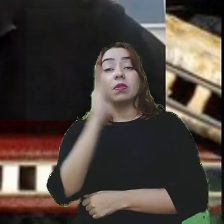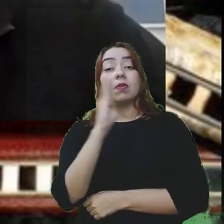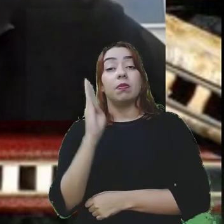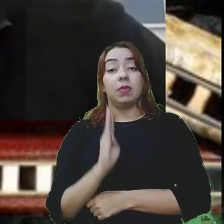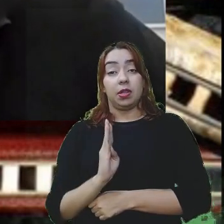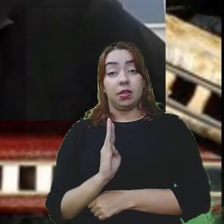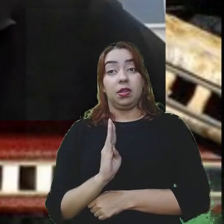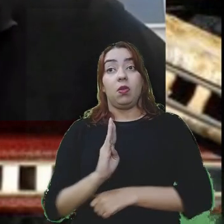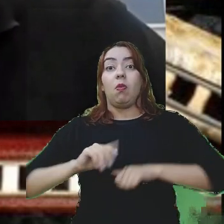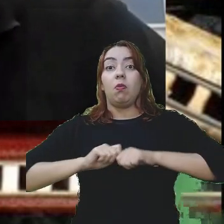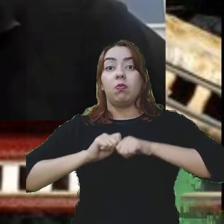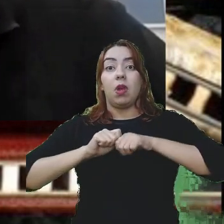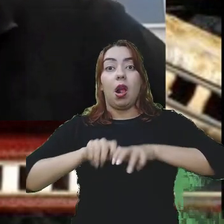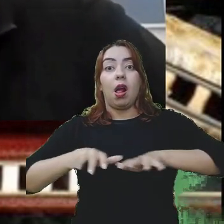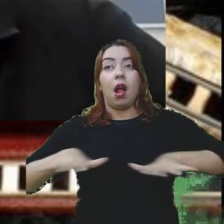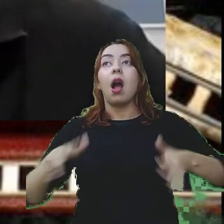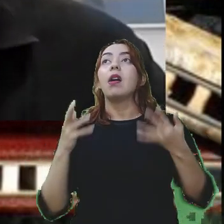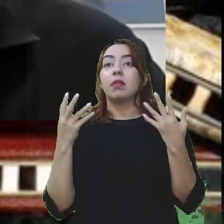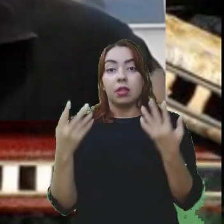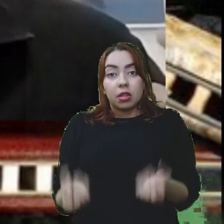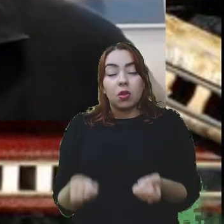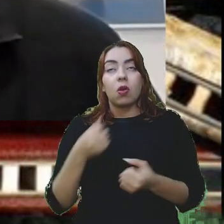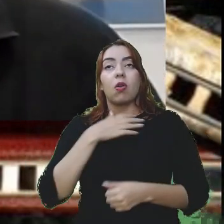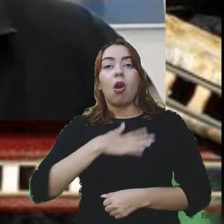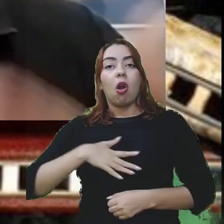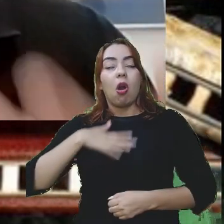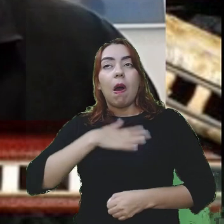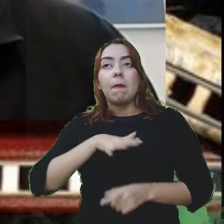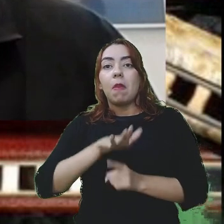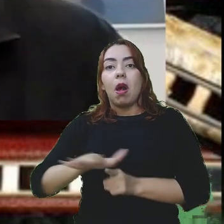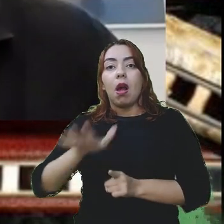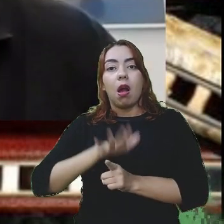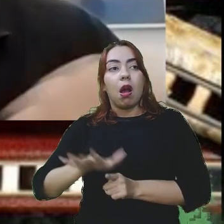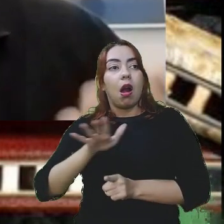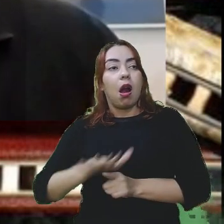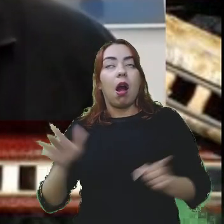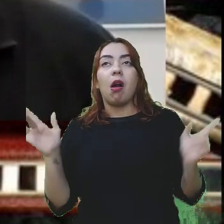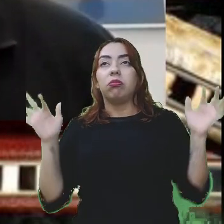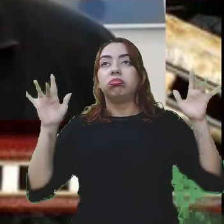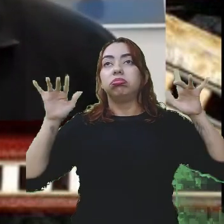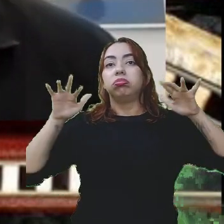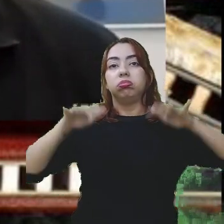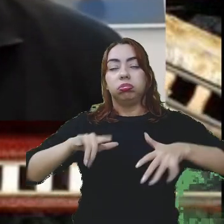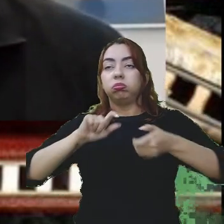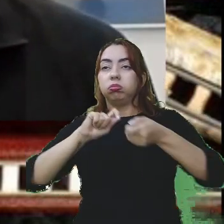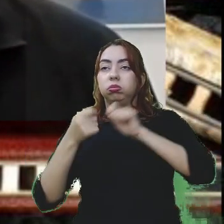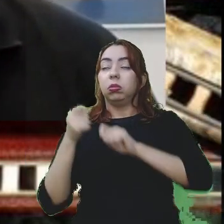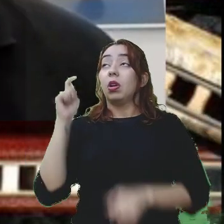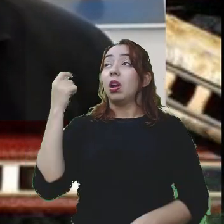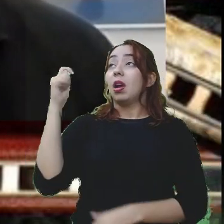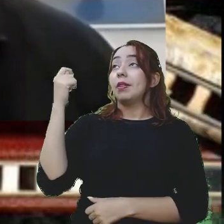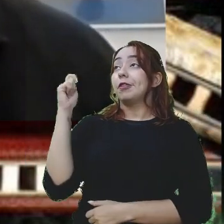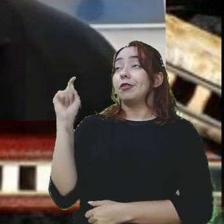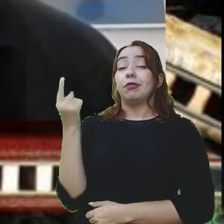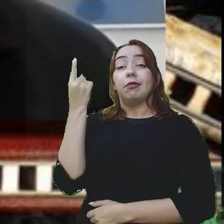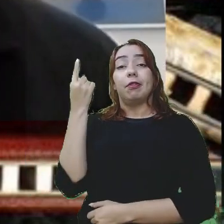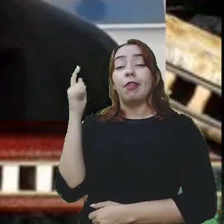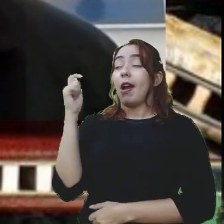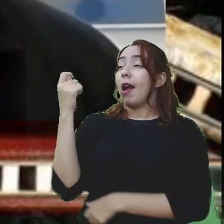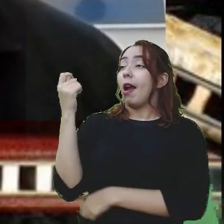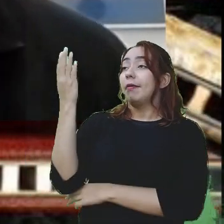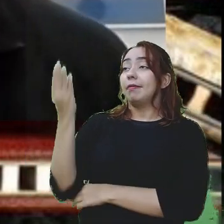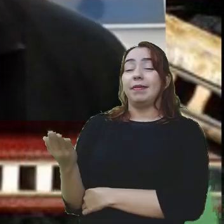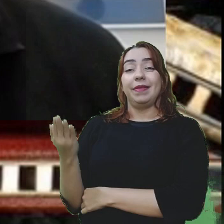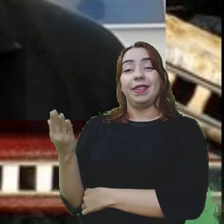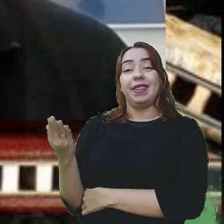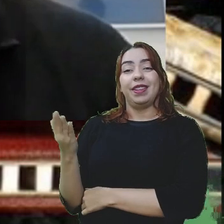alcance muito maior e uma aceitação muito maior e veio um monte de gente junto. Na Argentina ficou só o Piazzolla mesmo. Agora não, agora